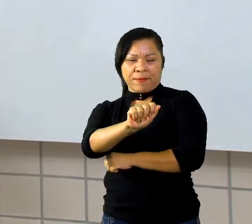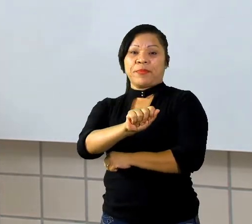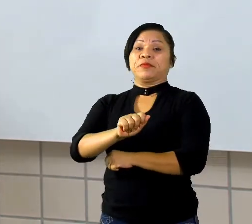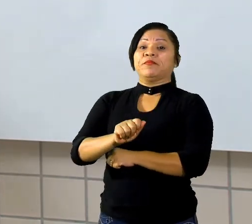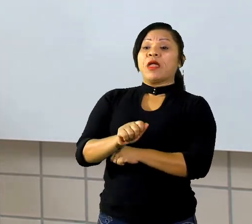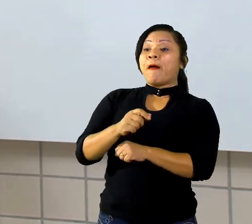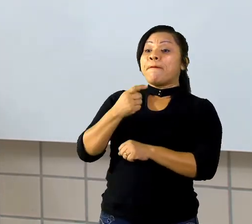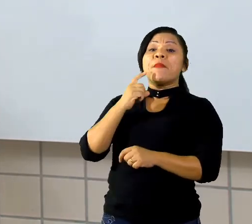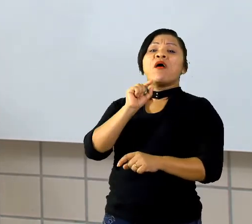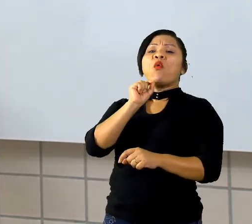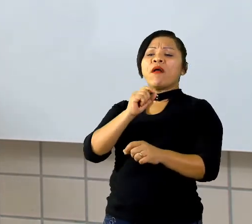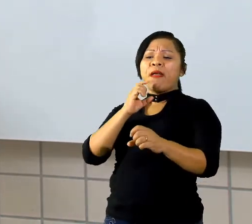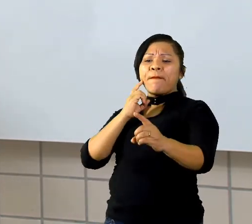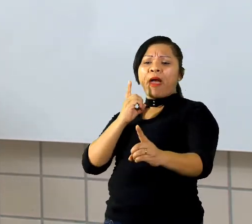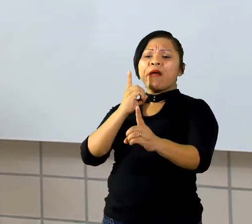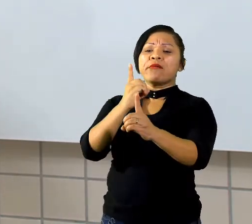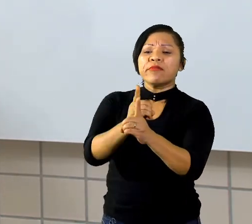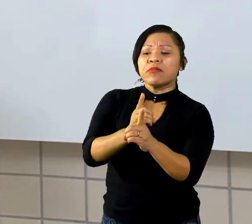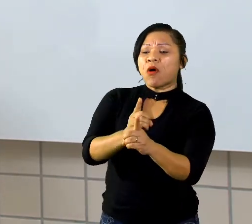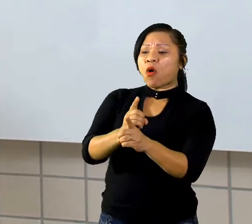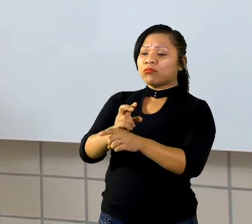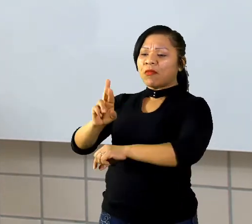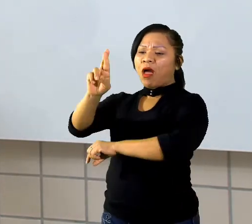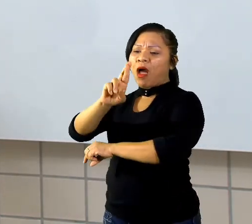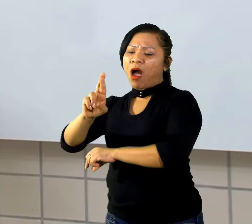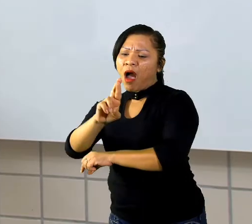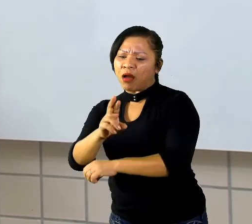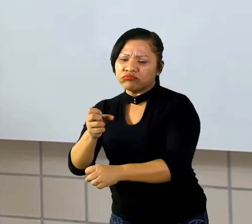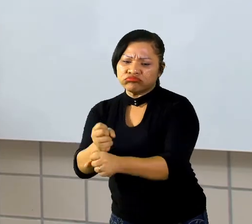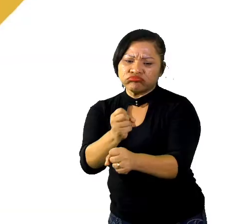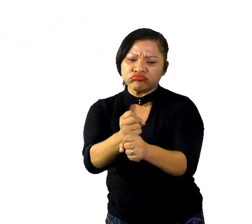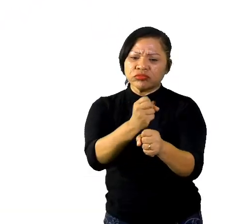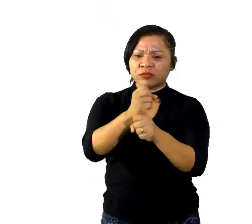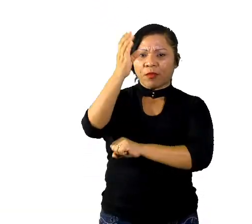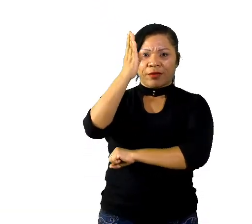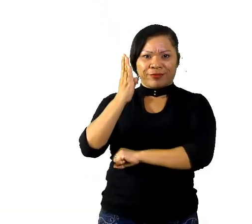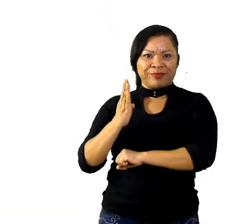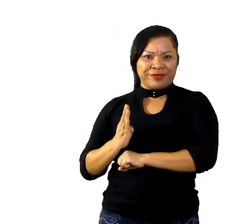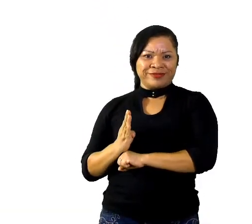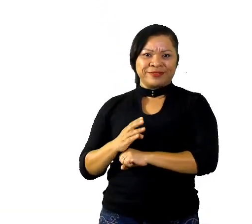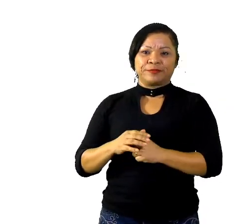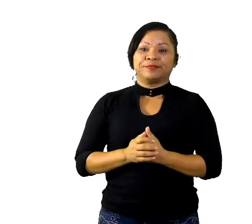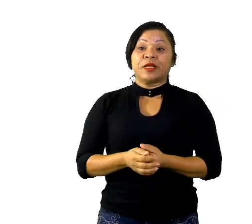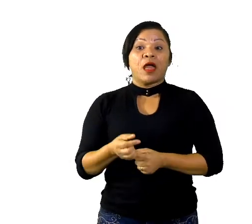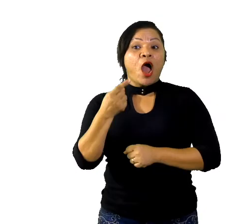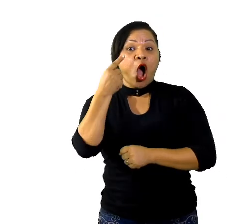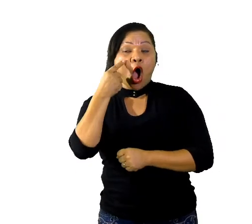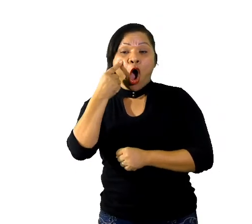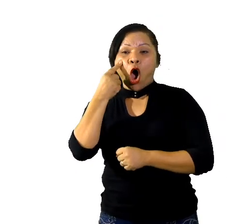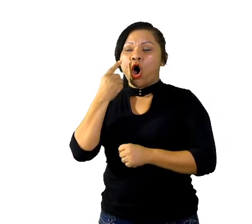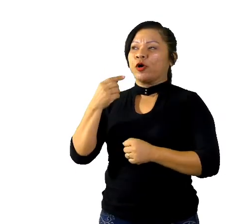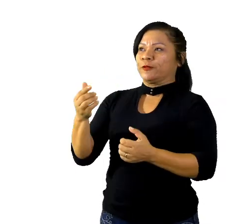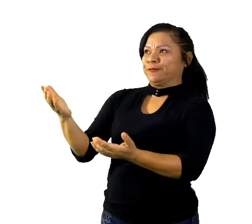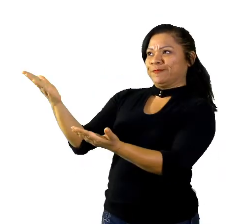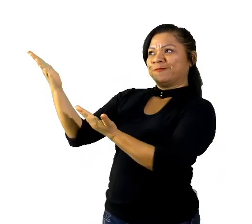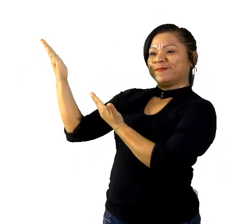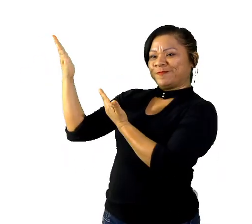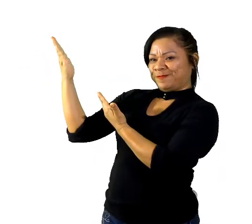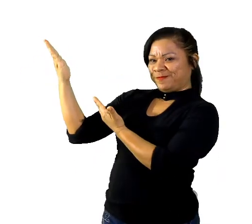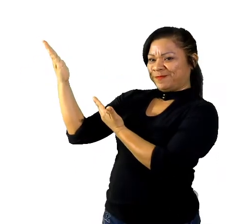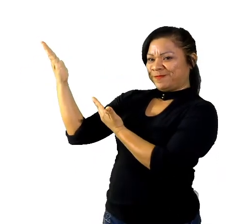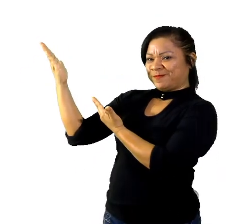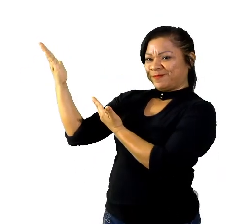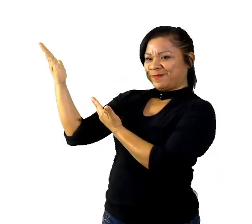Brasil possuía. Eu quero que vocês observem atentamente esse mapa que está aqui, porque foi uma das